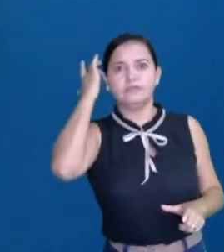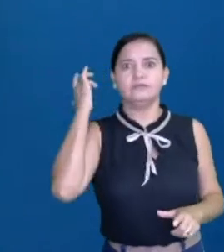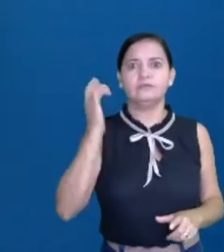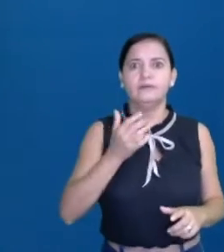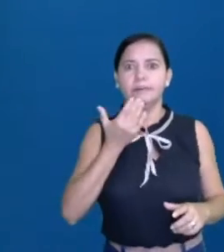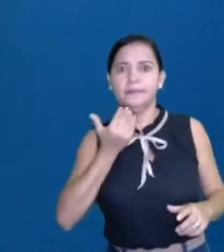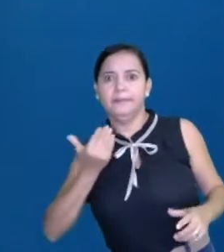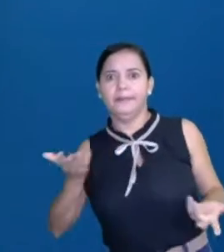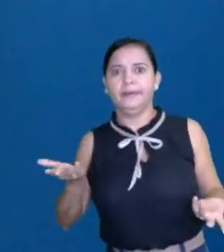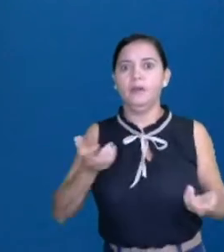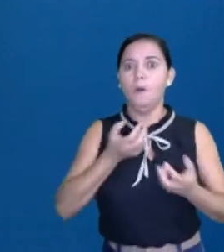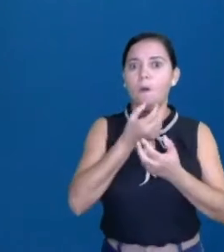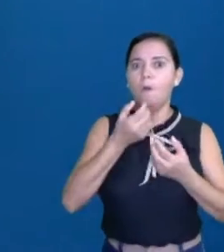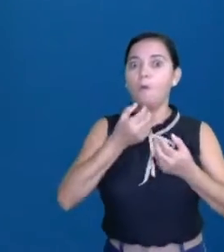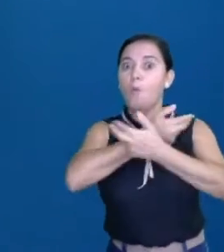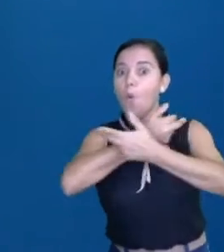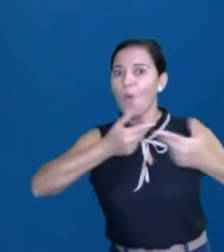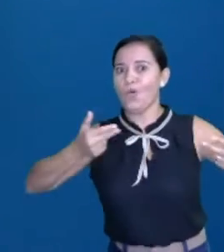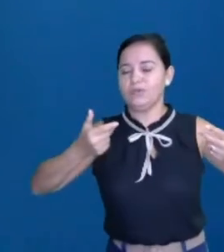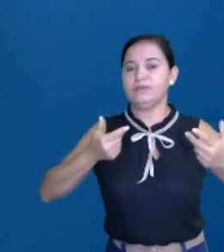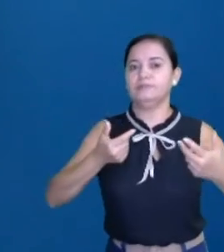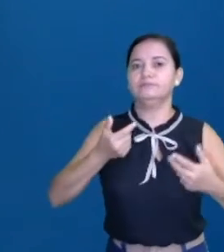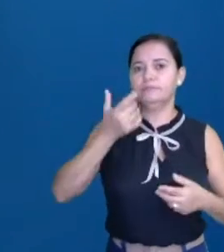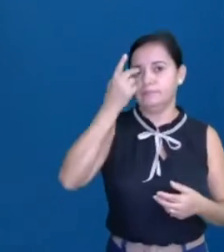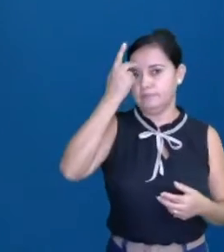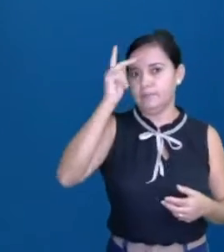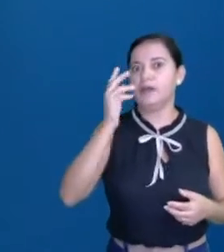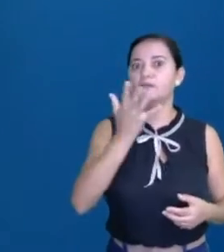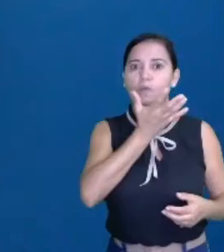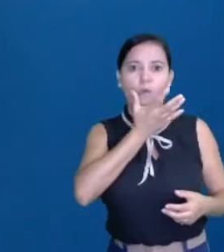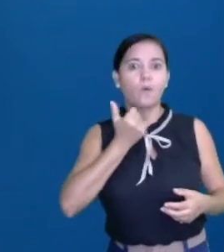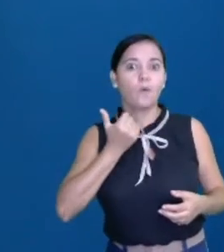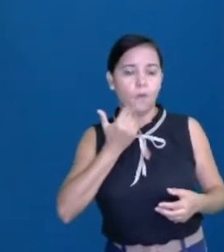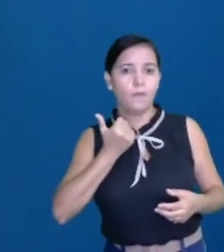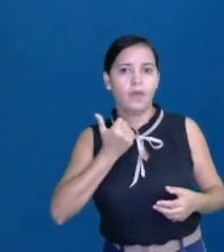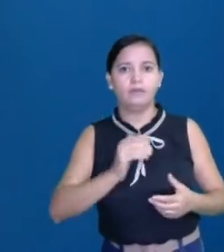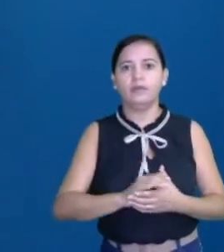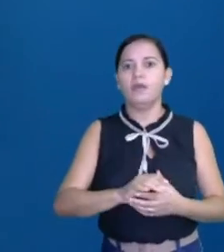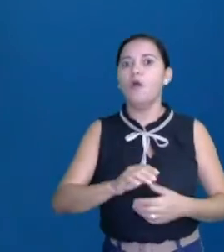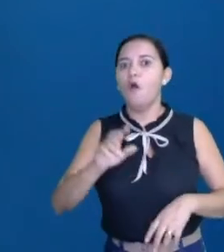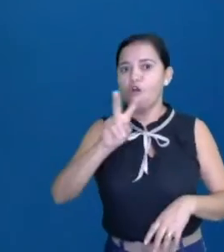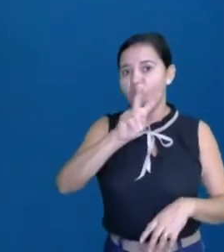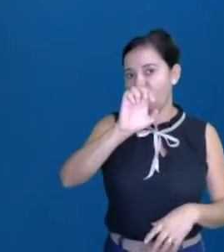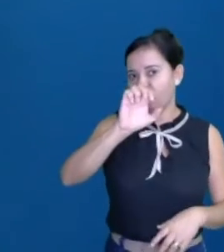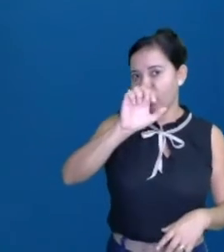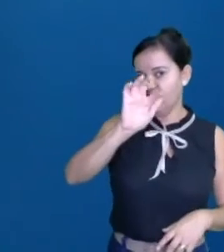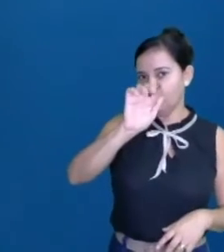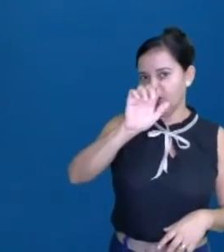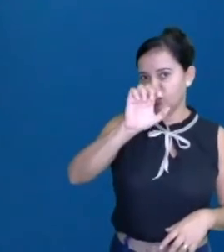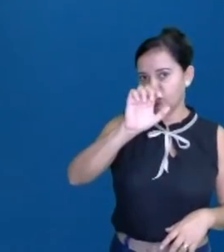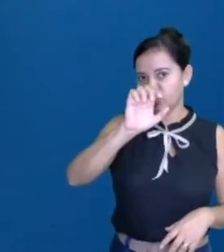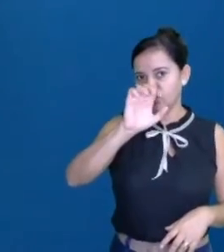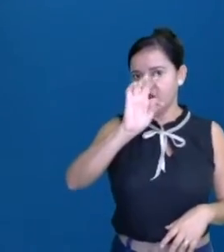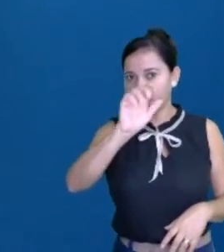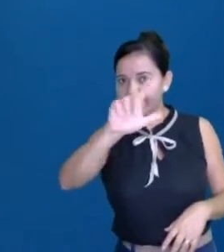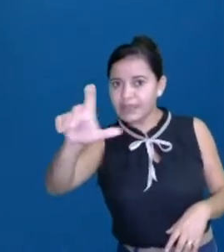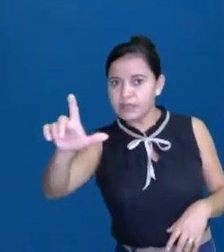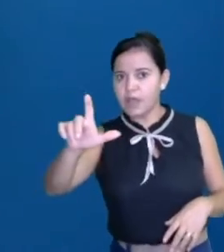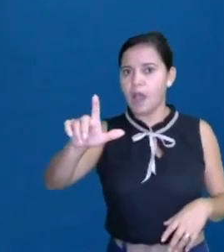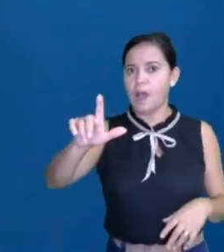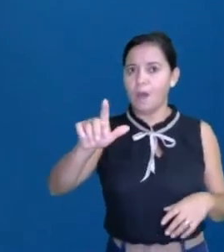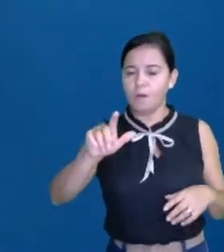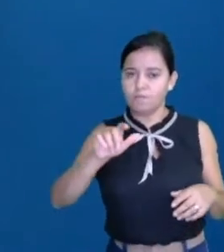consegue fazer isso. E majoritariamente quem é que faz isso? Os vegetais. E lembrando que existe uma relação